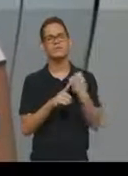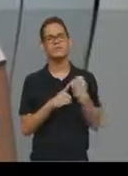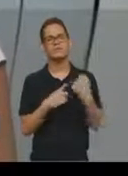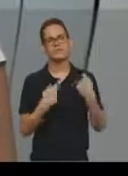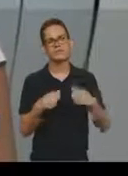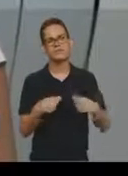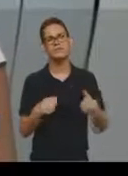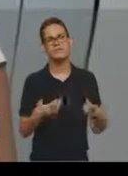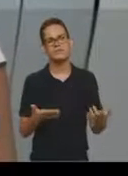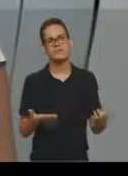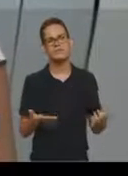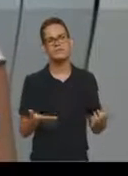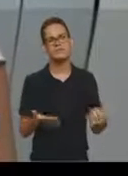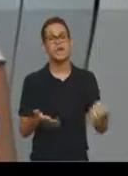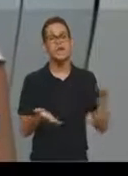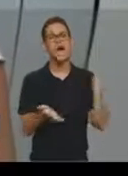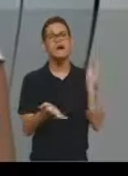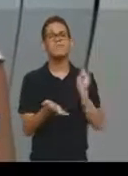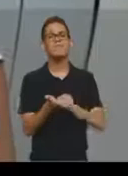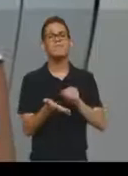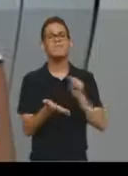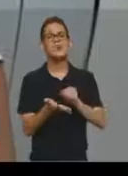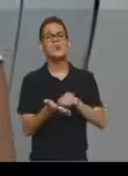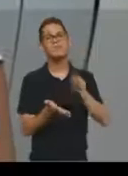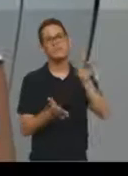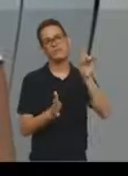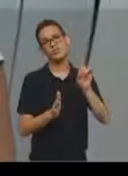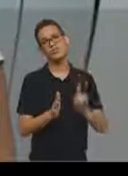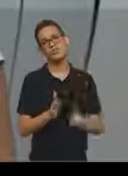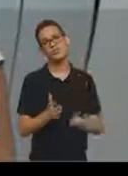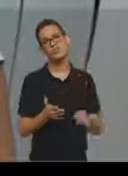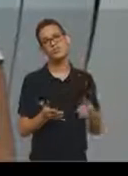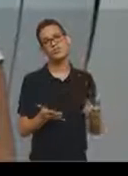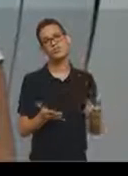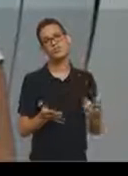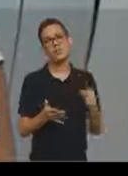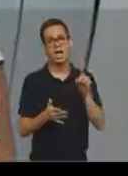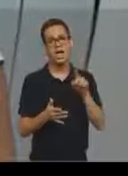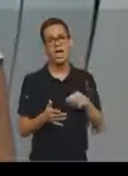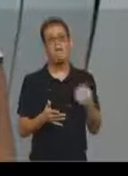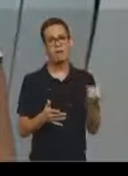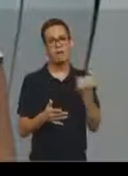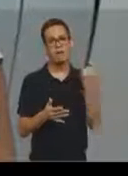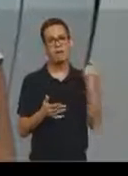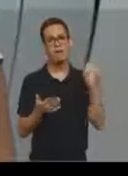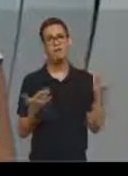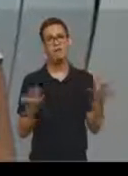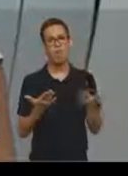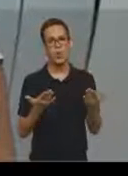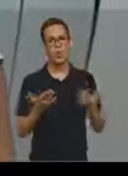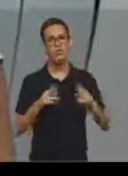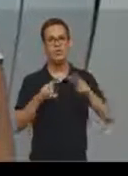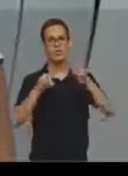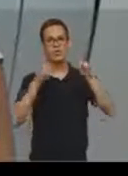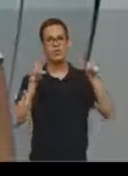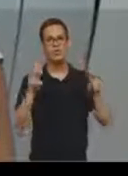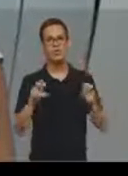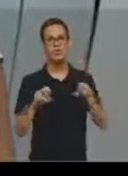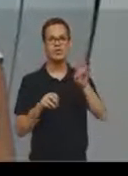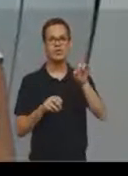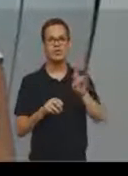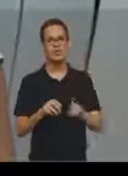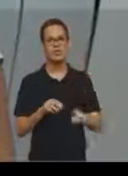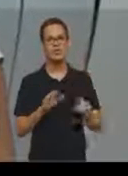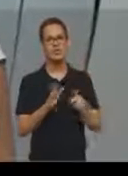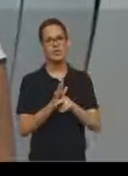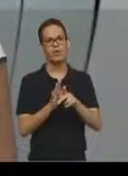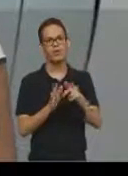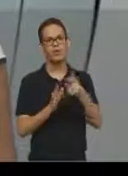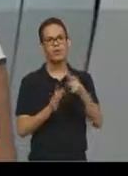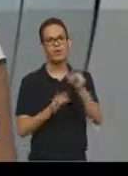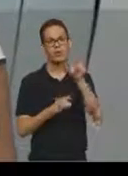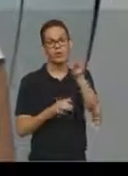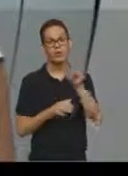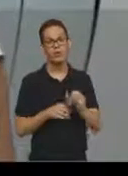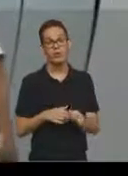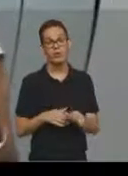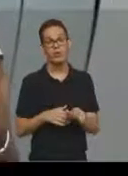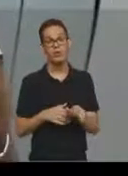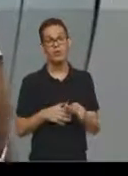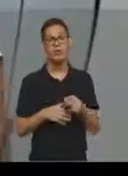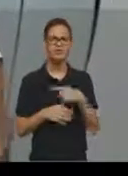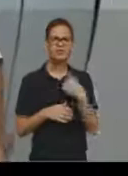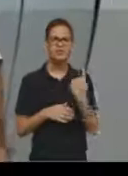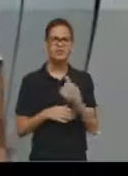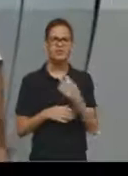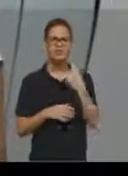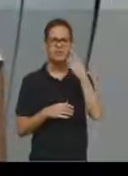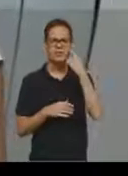da ausência de direitos, né? E é até muito importante falar nisso, já que nós estamos tratando de uma aula sobre direitos civis, pensar que durante um